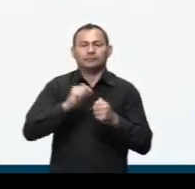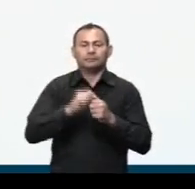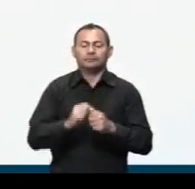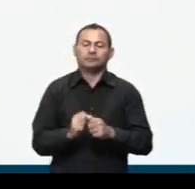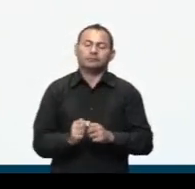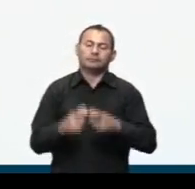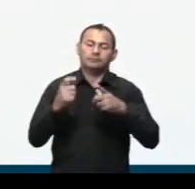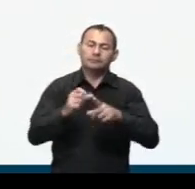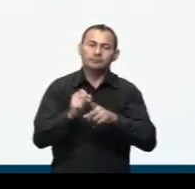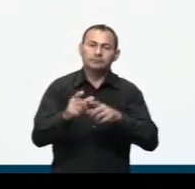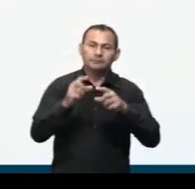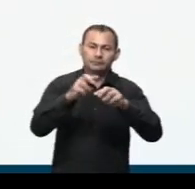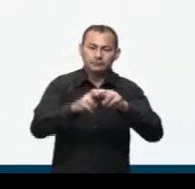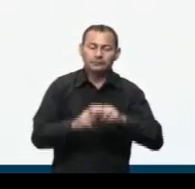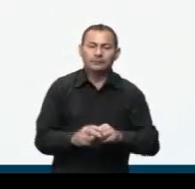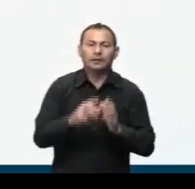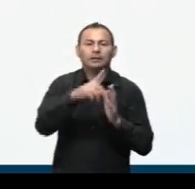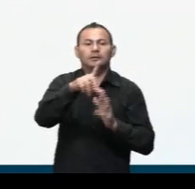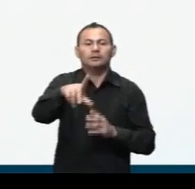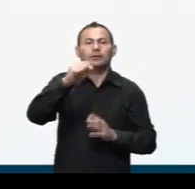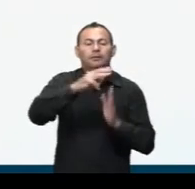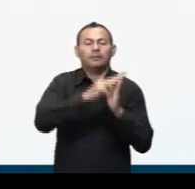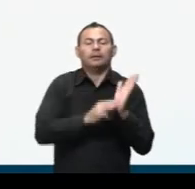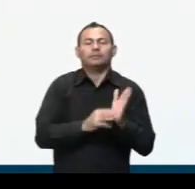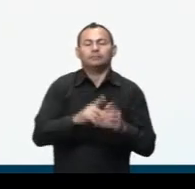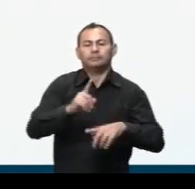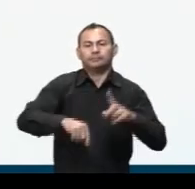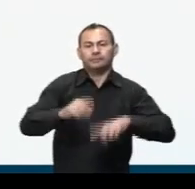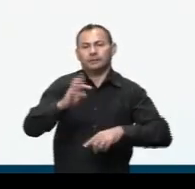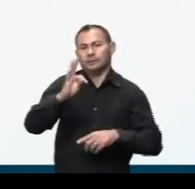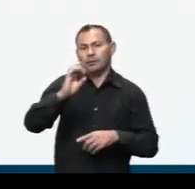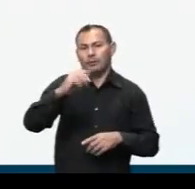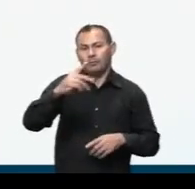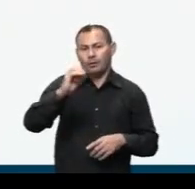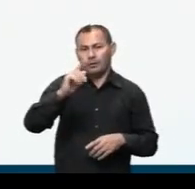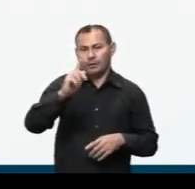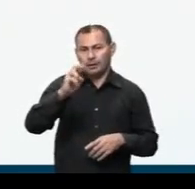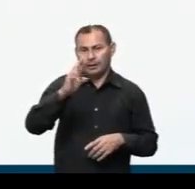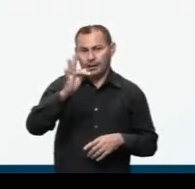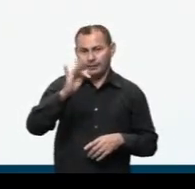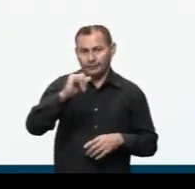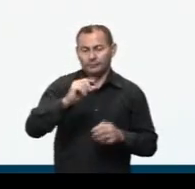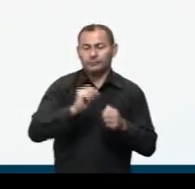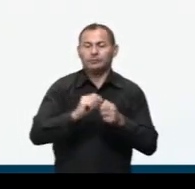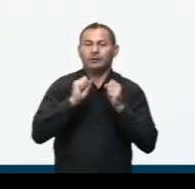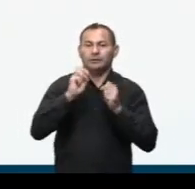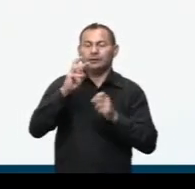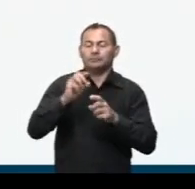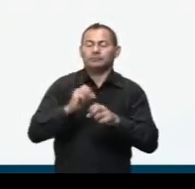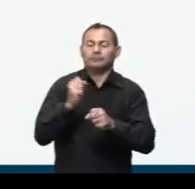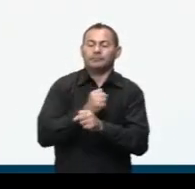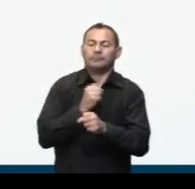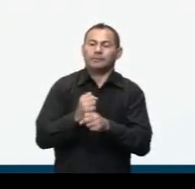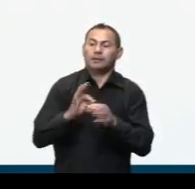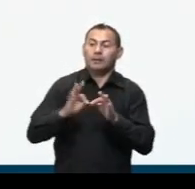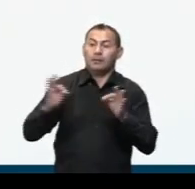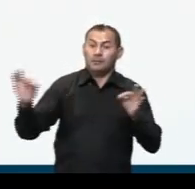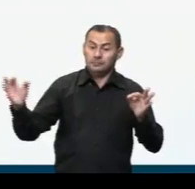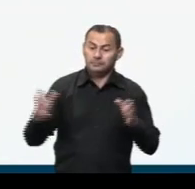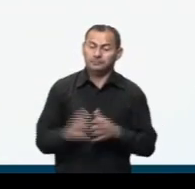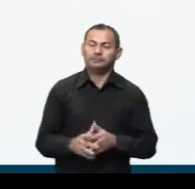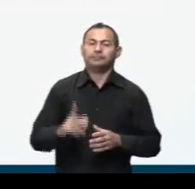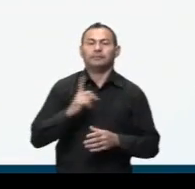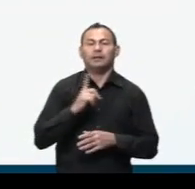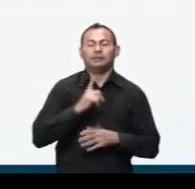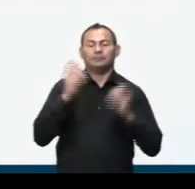alocação de obra. A escolha do método, a gente tem por equipamentos topográficos, onde a gente vai usar em obras de grande porte, onde